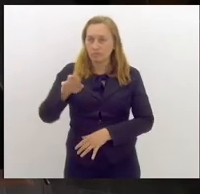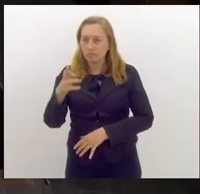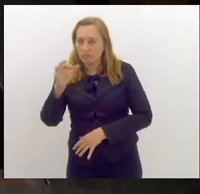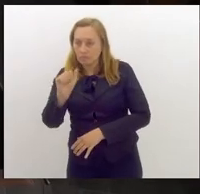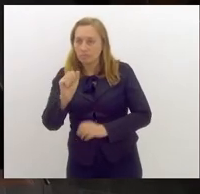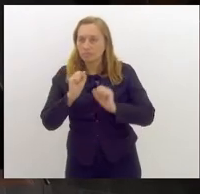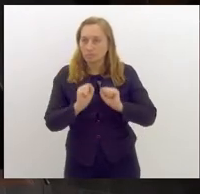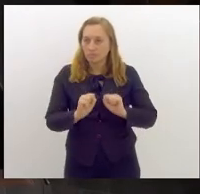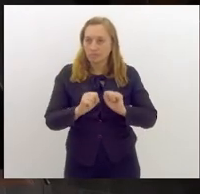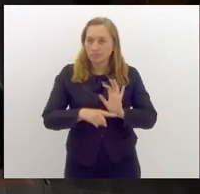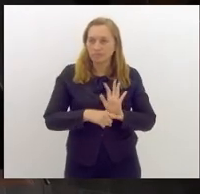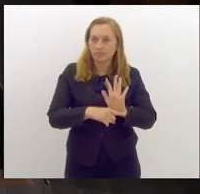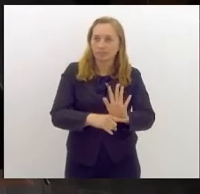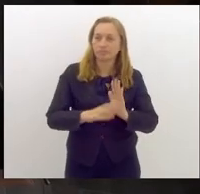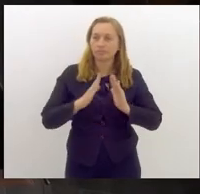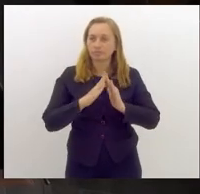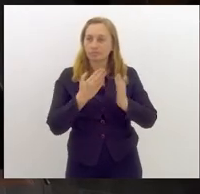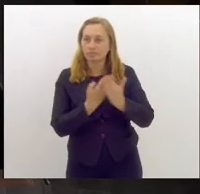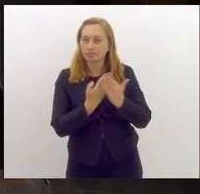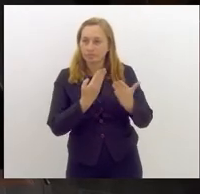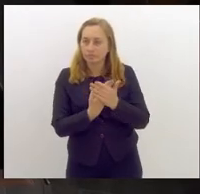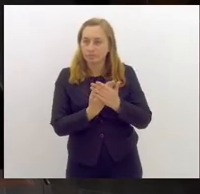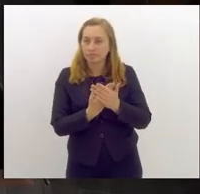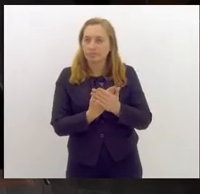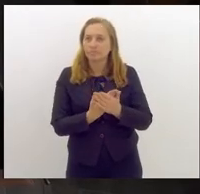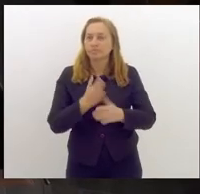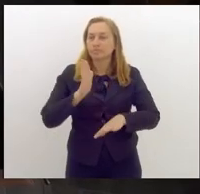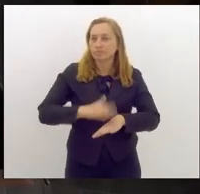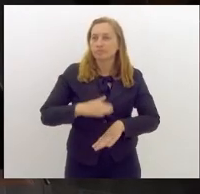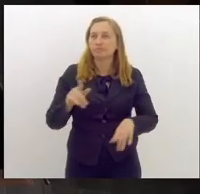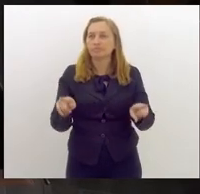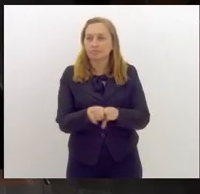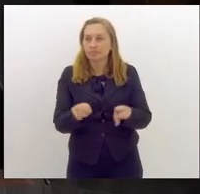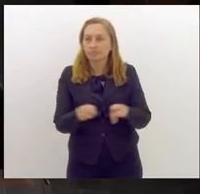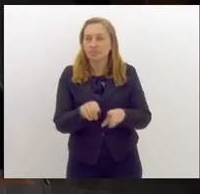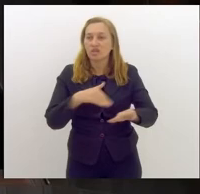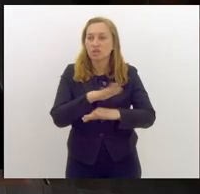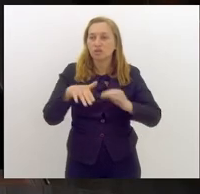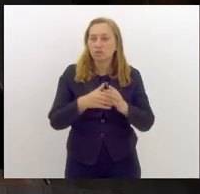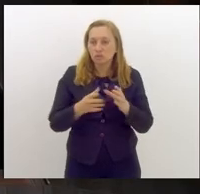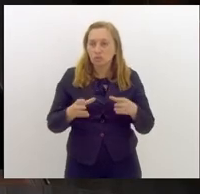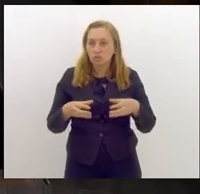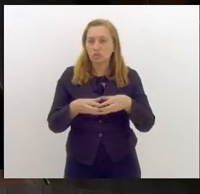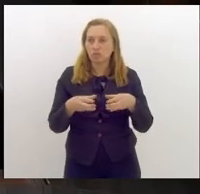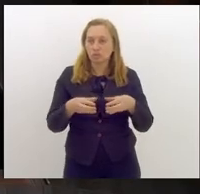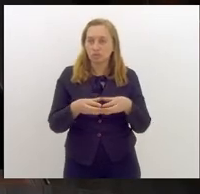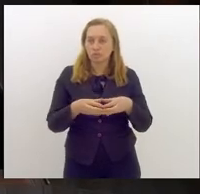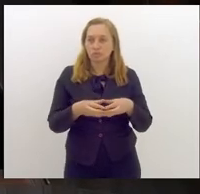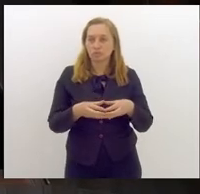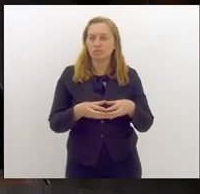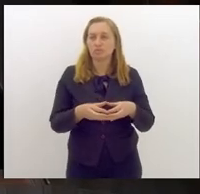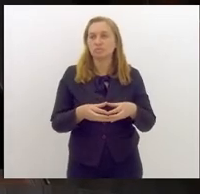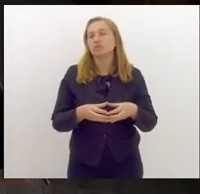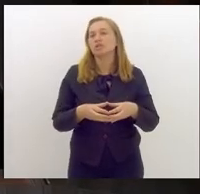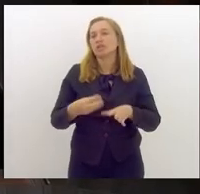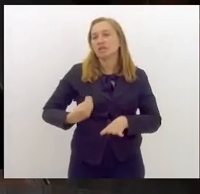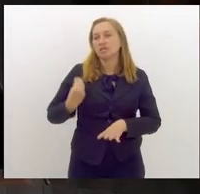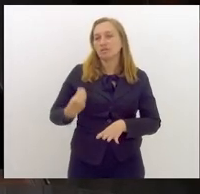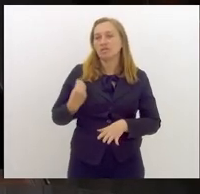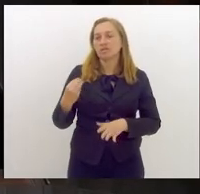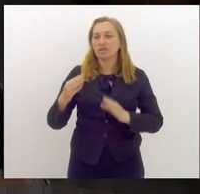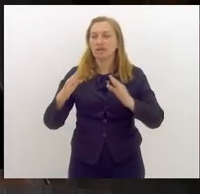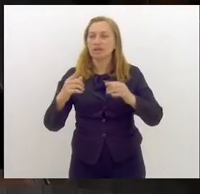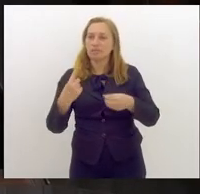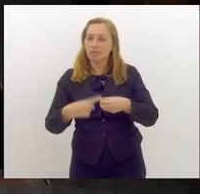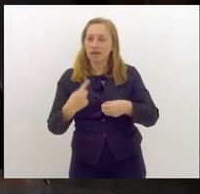pudesse atender não só escola mas também toda comunidade Daquele bairro através de